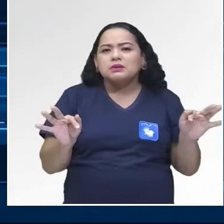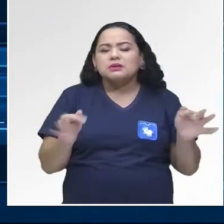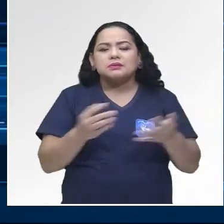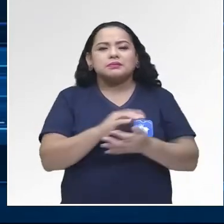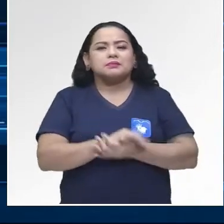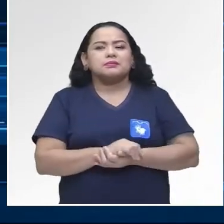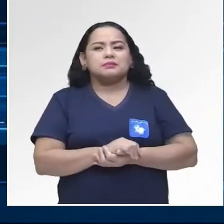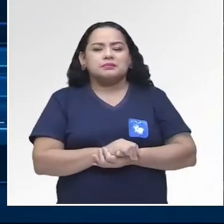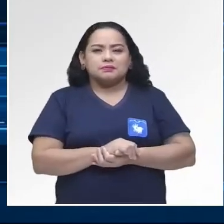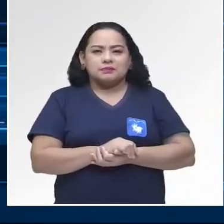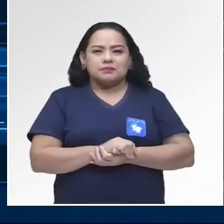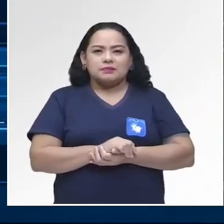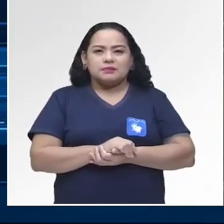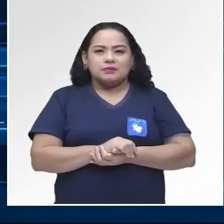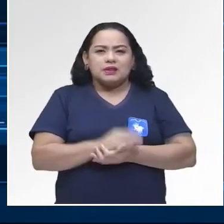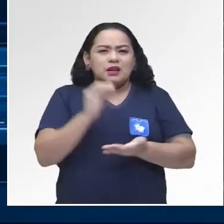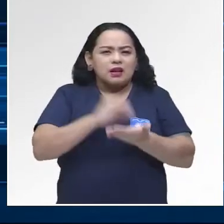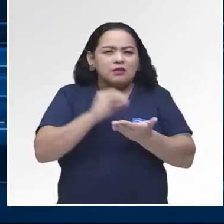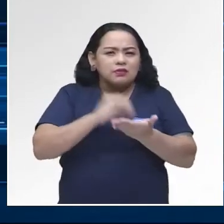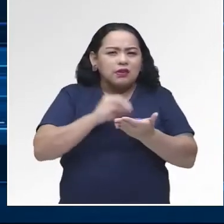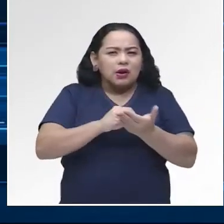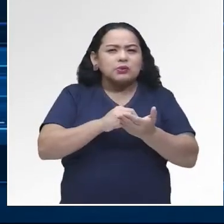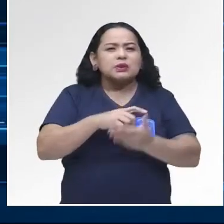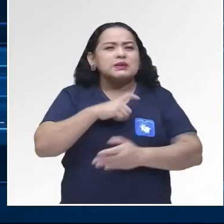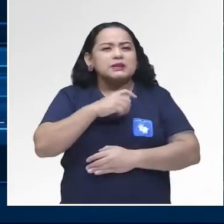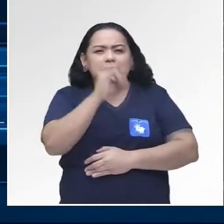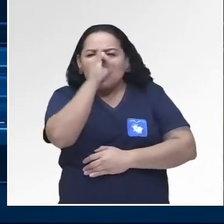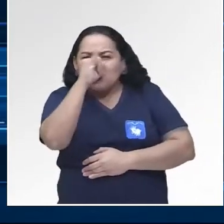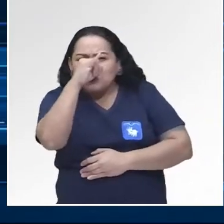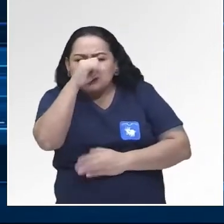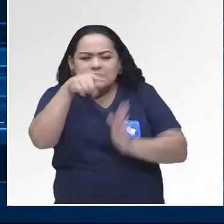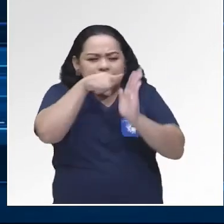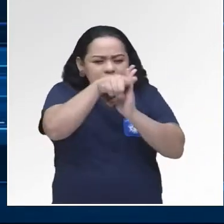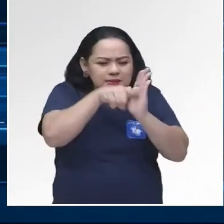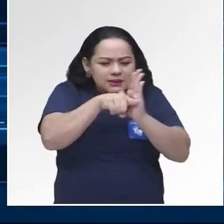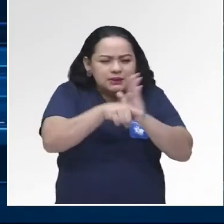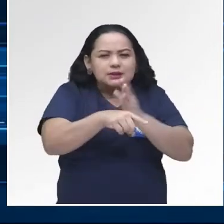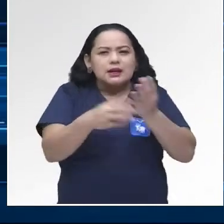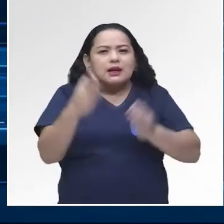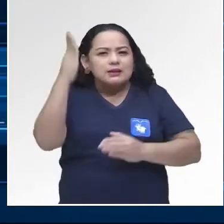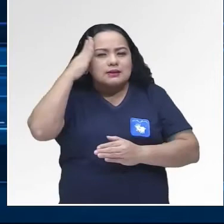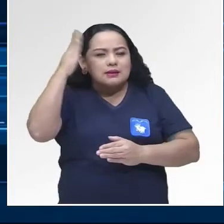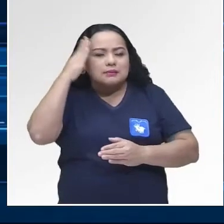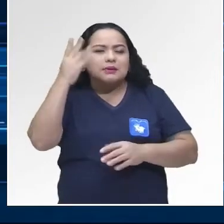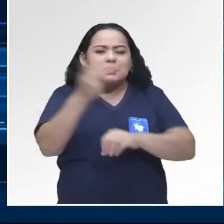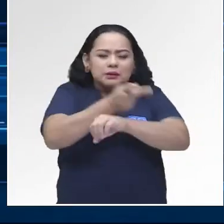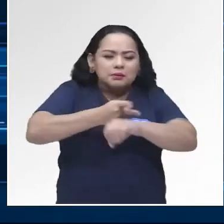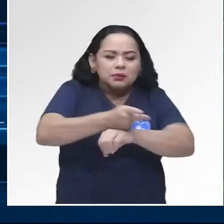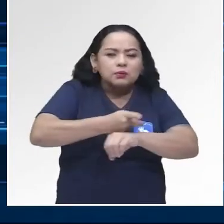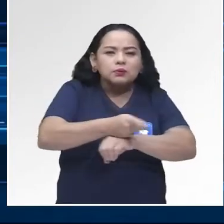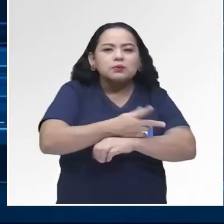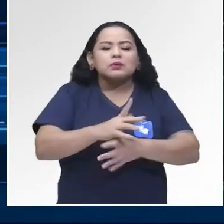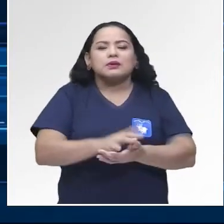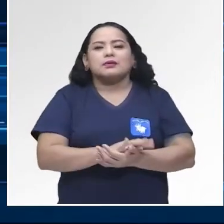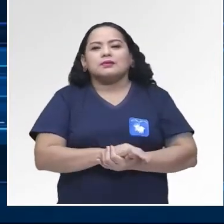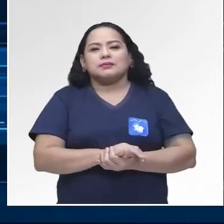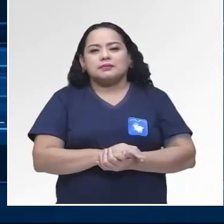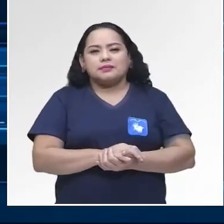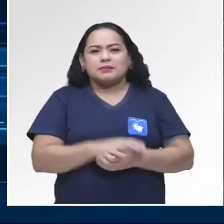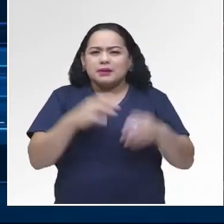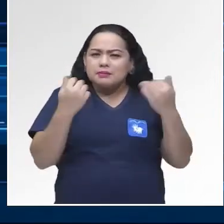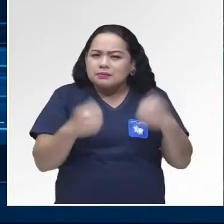conseguindo ver. Porque não precisa disso ainda. Não precisa fazer essa busca, esse salto, né,